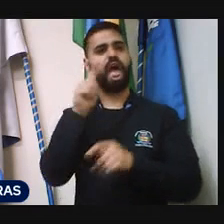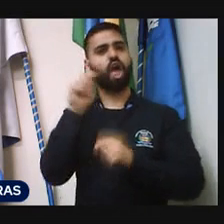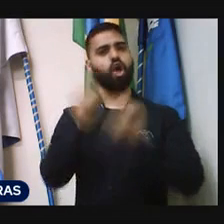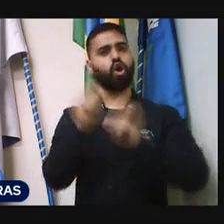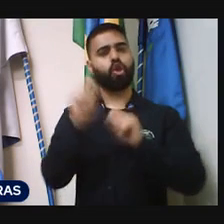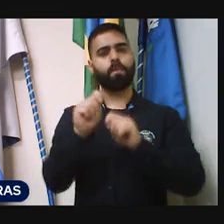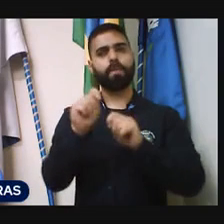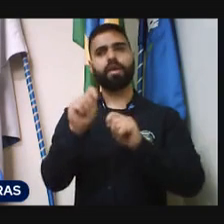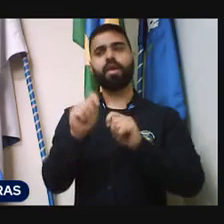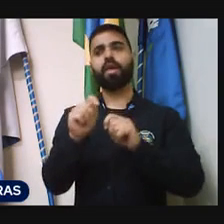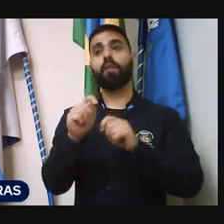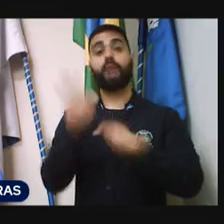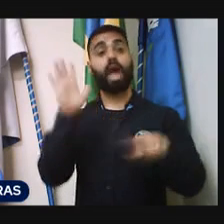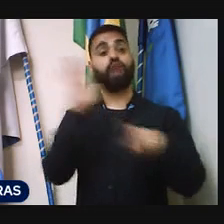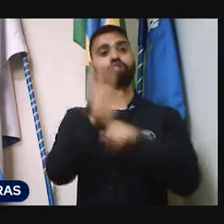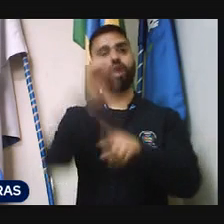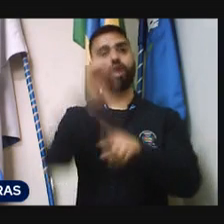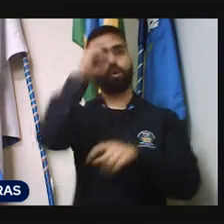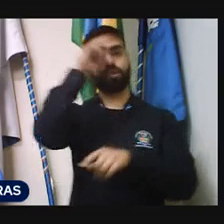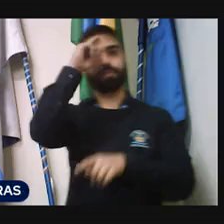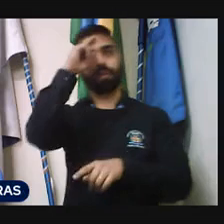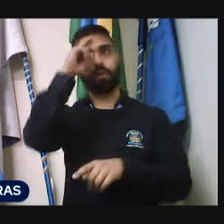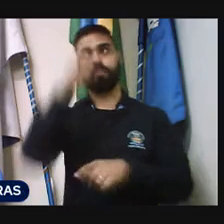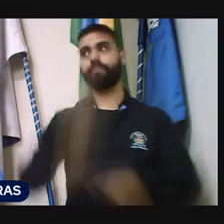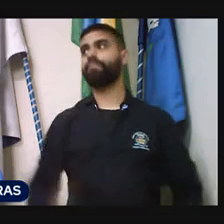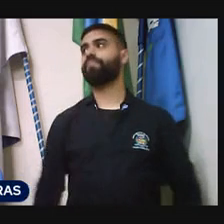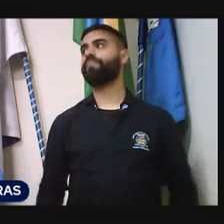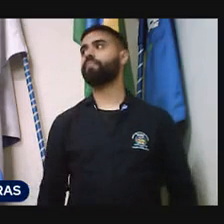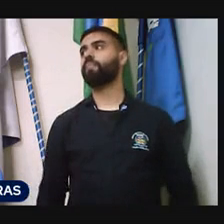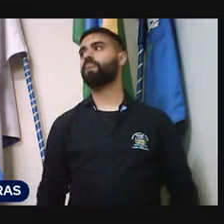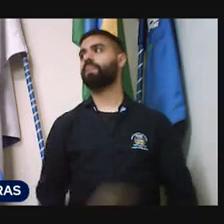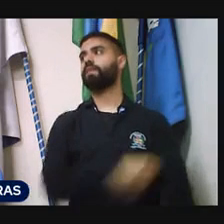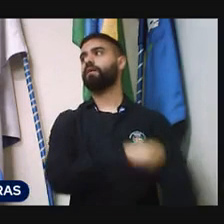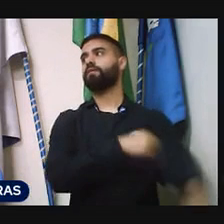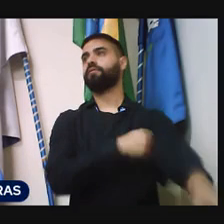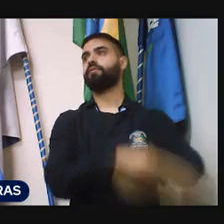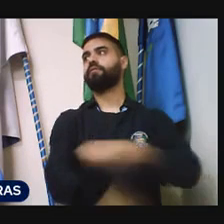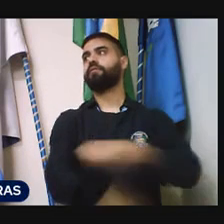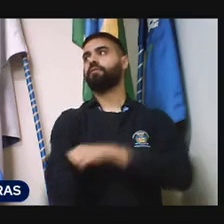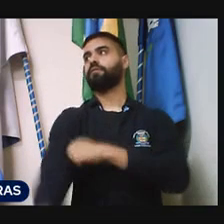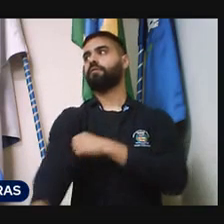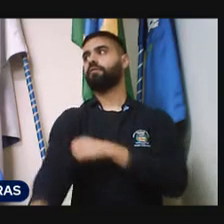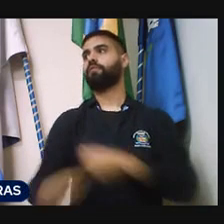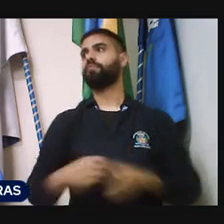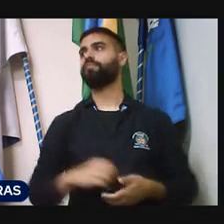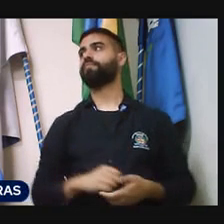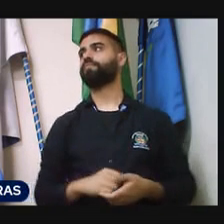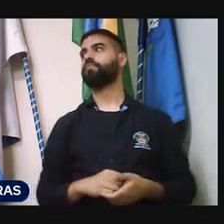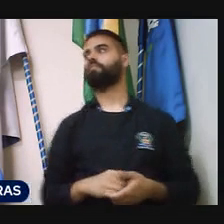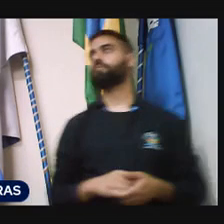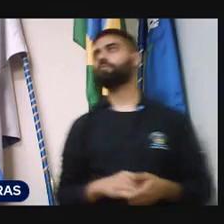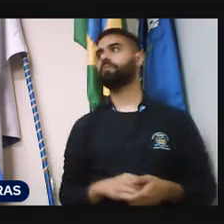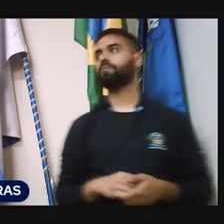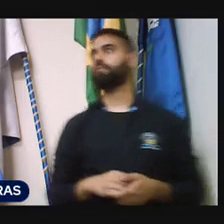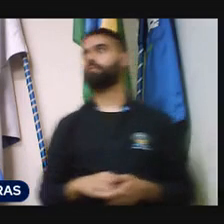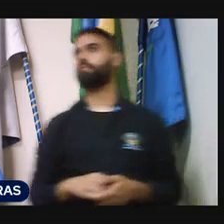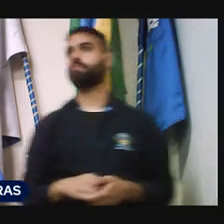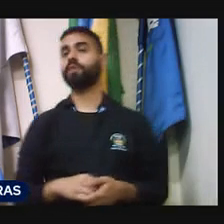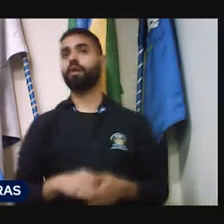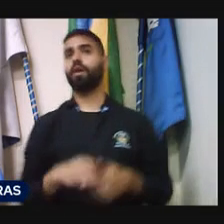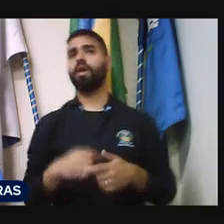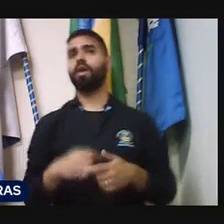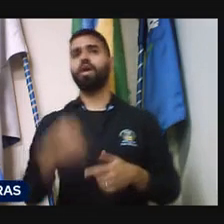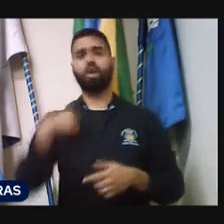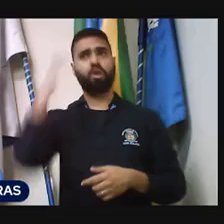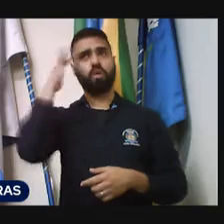com o hospital isso é criaram meio de fazer esse tipo de política que para mim é importante